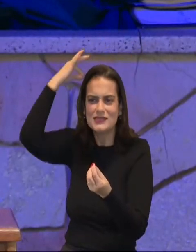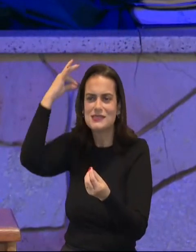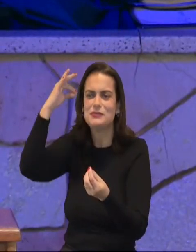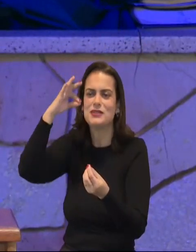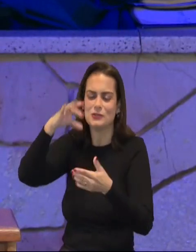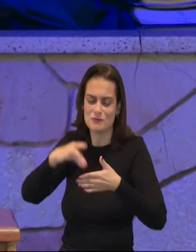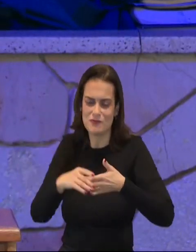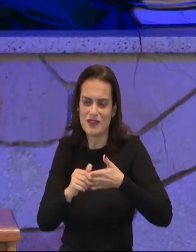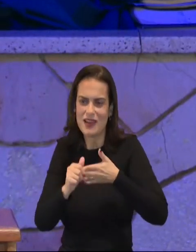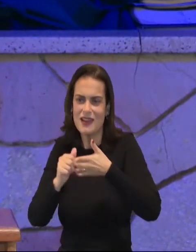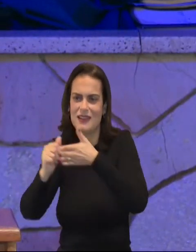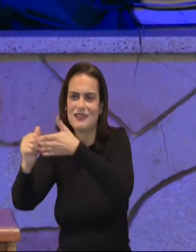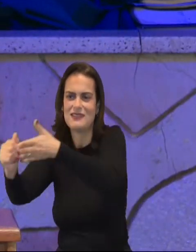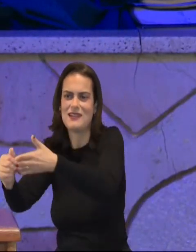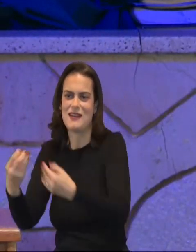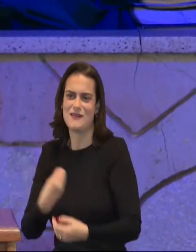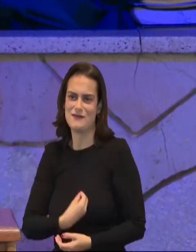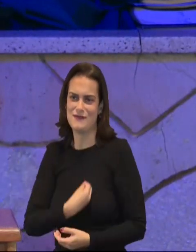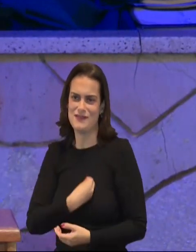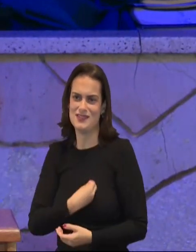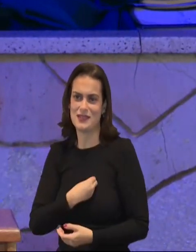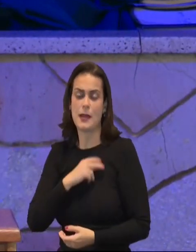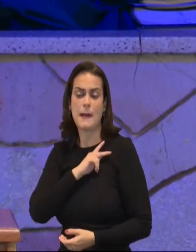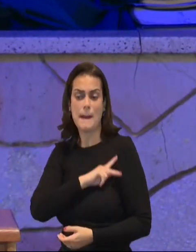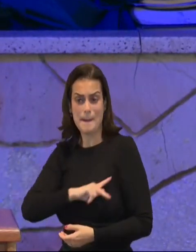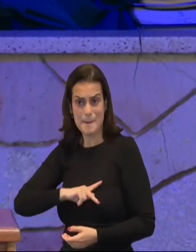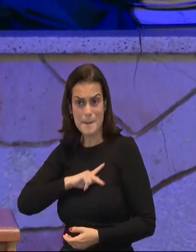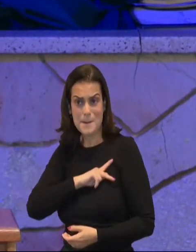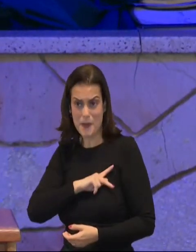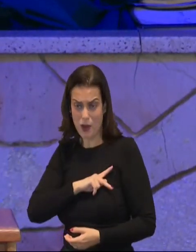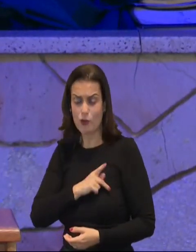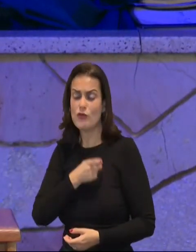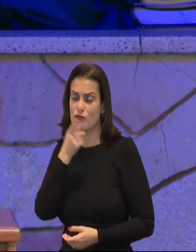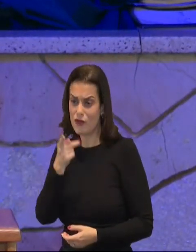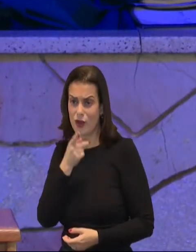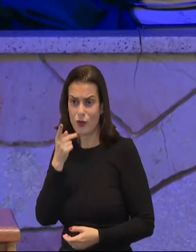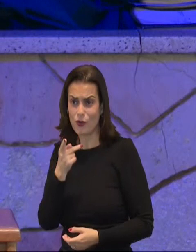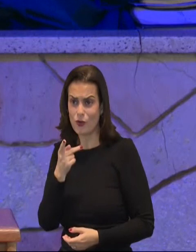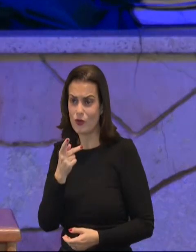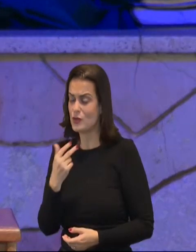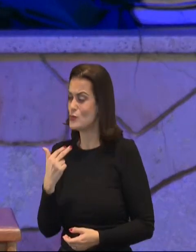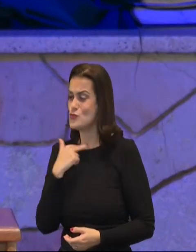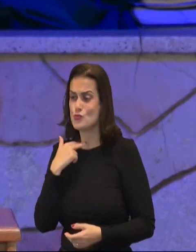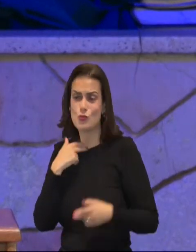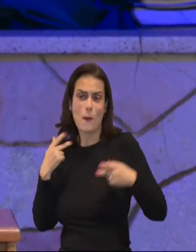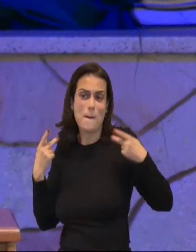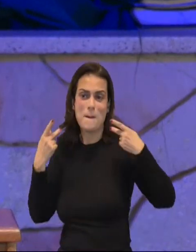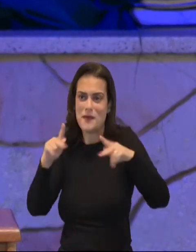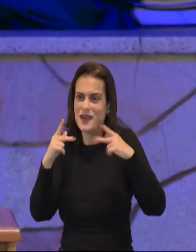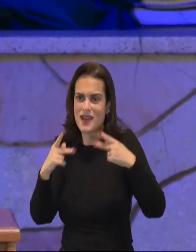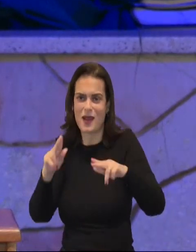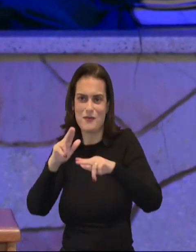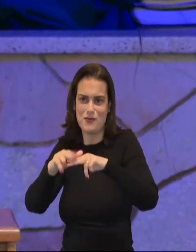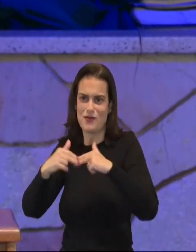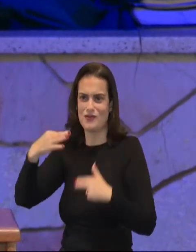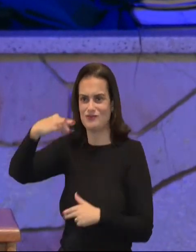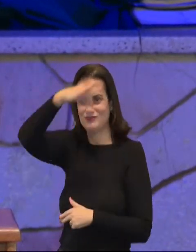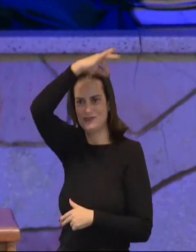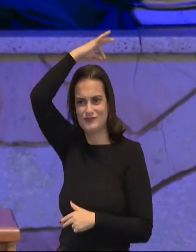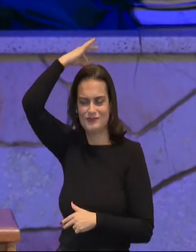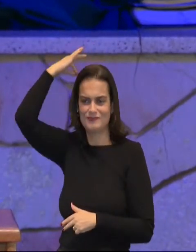principalmente quando Paulo diz: e fomos impedidos de pregar pelo Espírito Santo do Senhor. Irmãos,